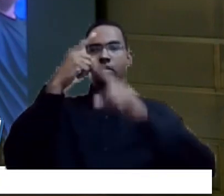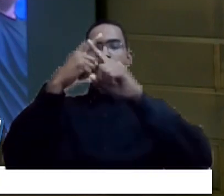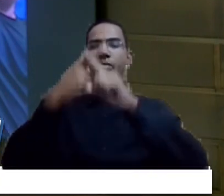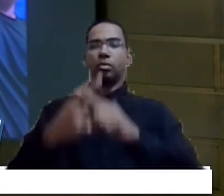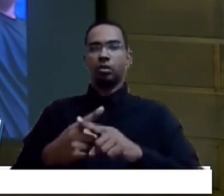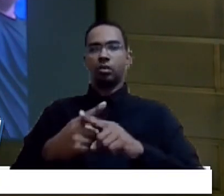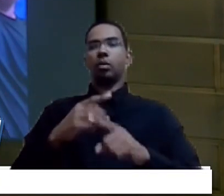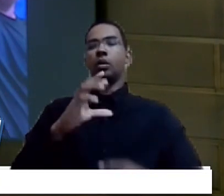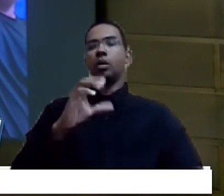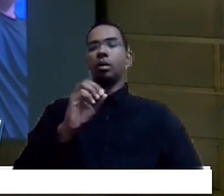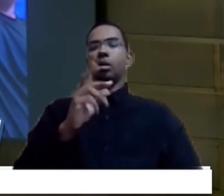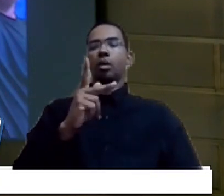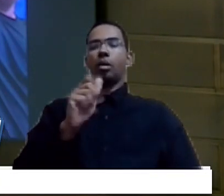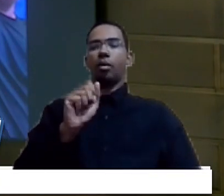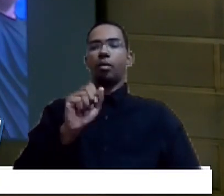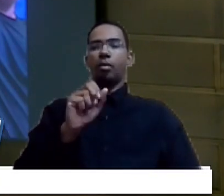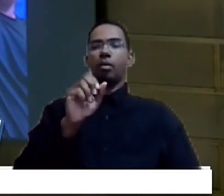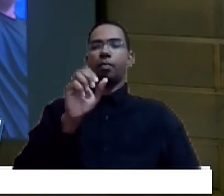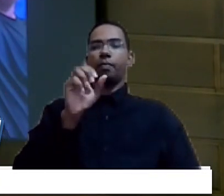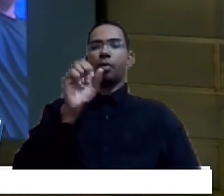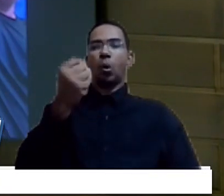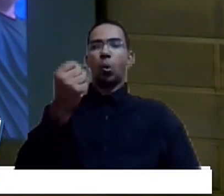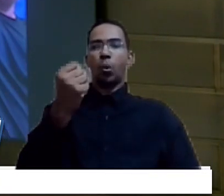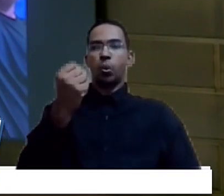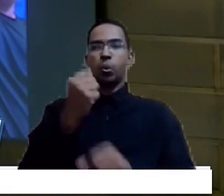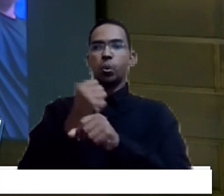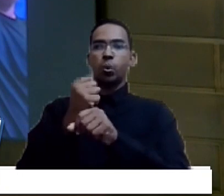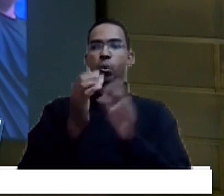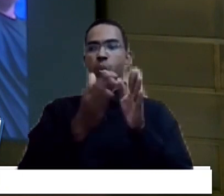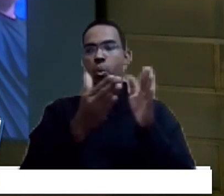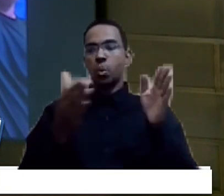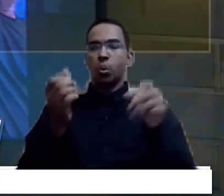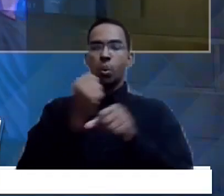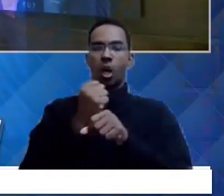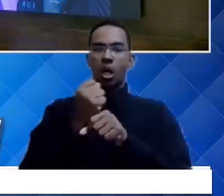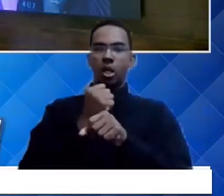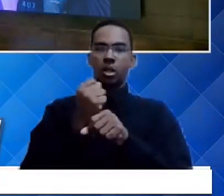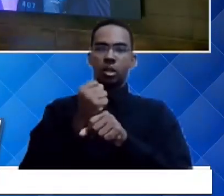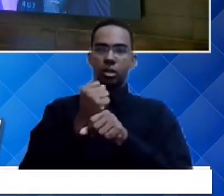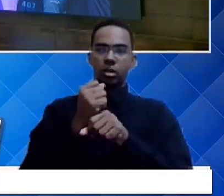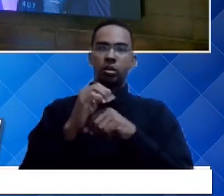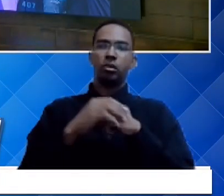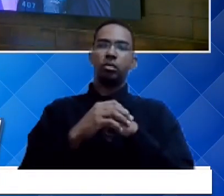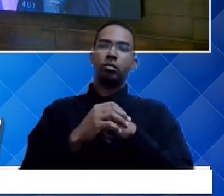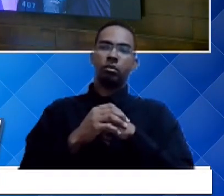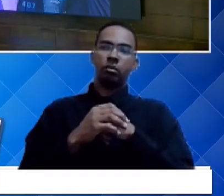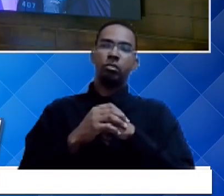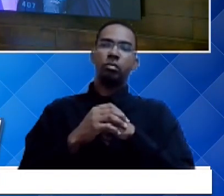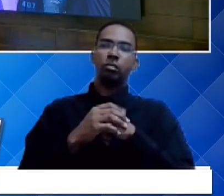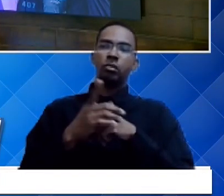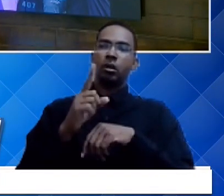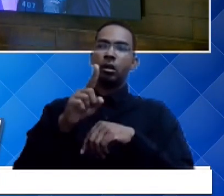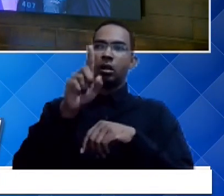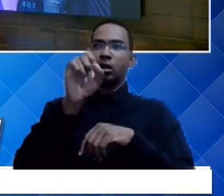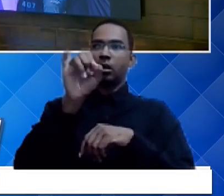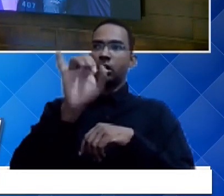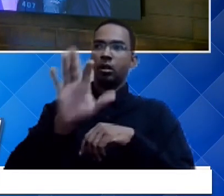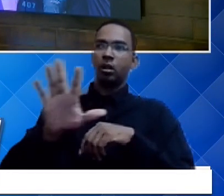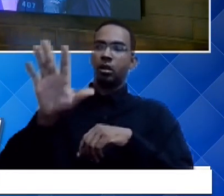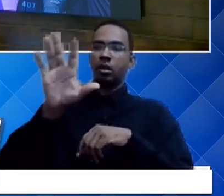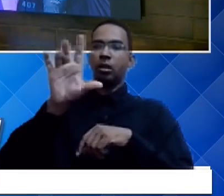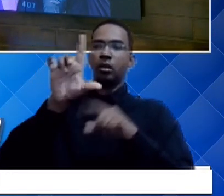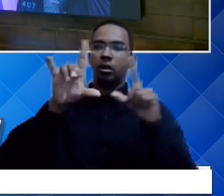Super 8. Isso no último ano. E essa foto reflete